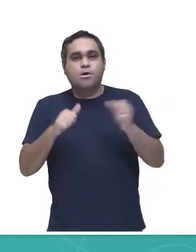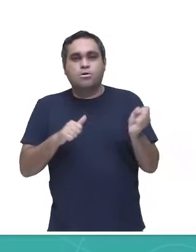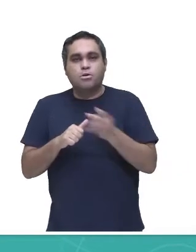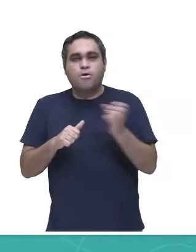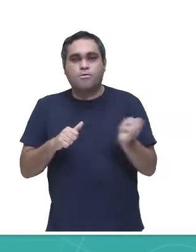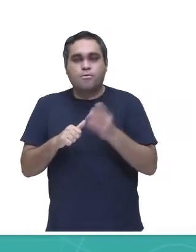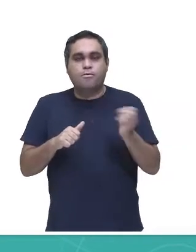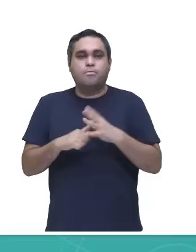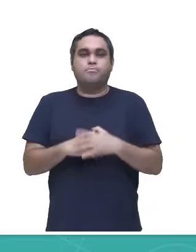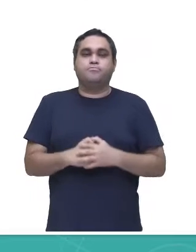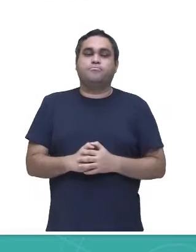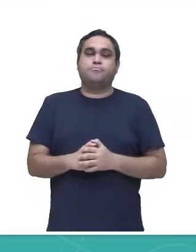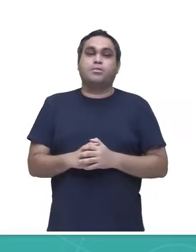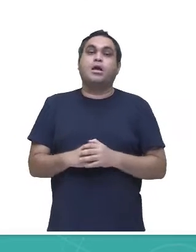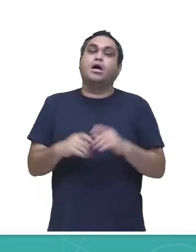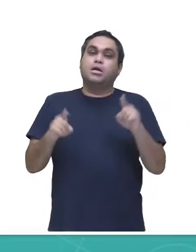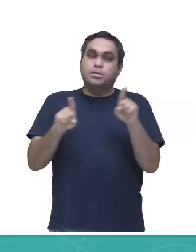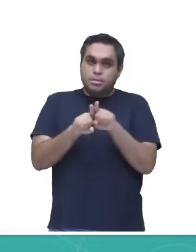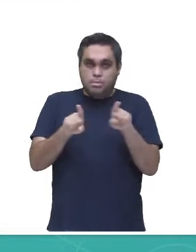de proteção